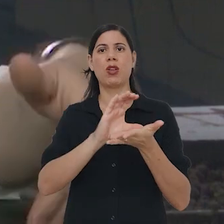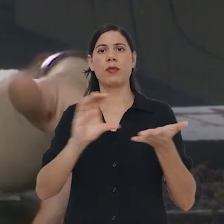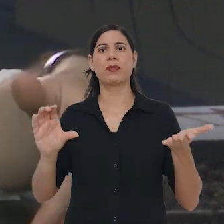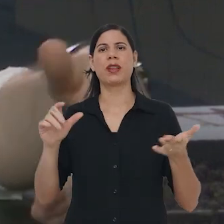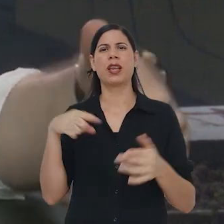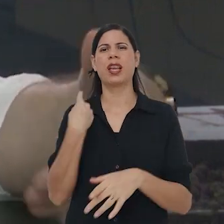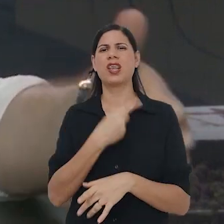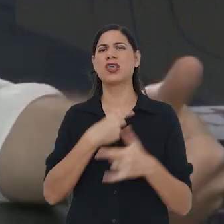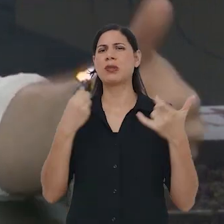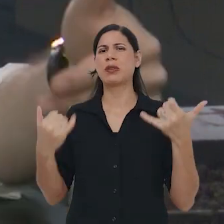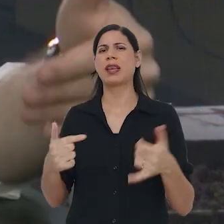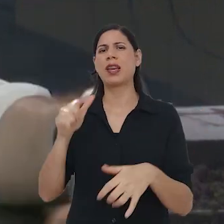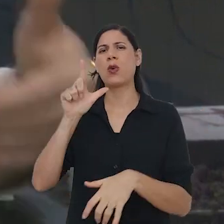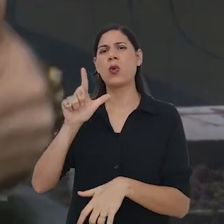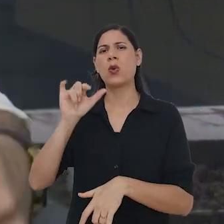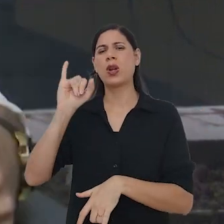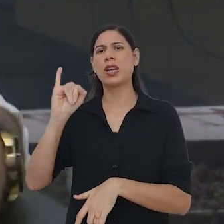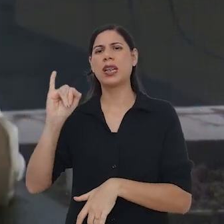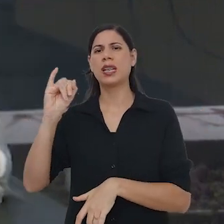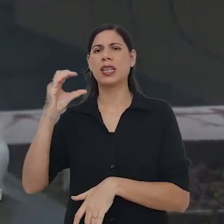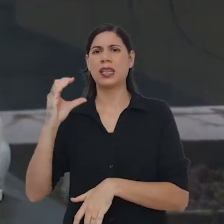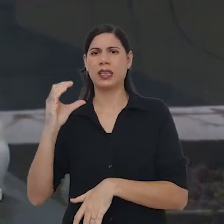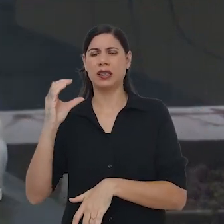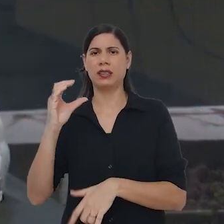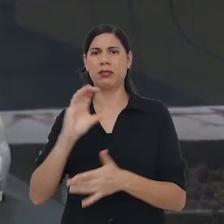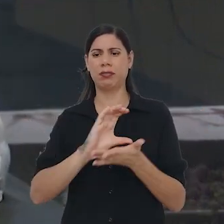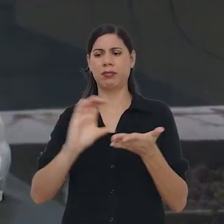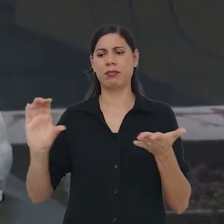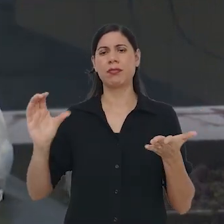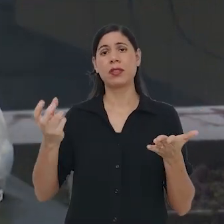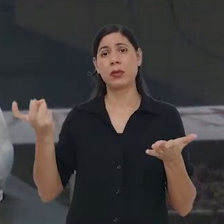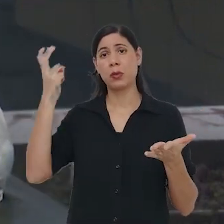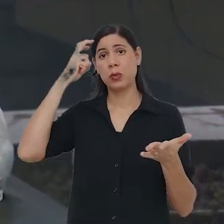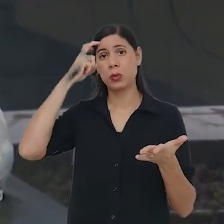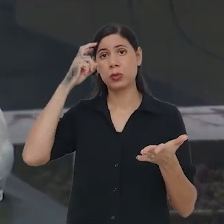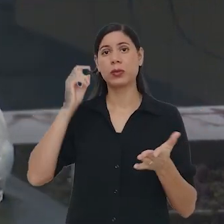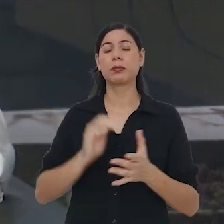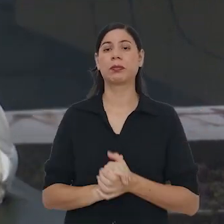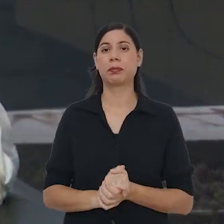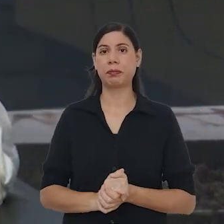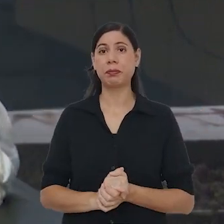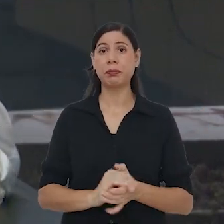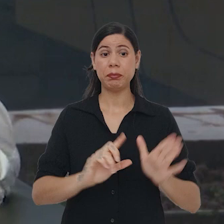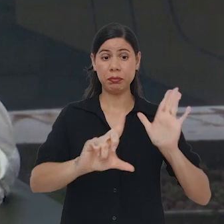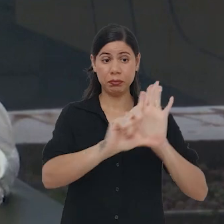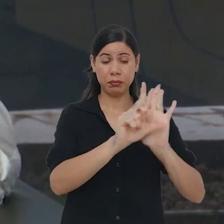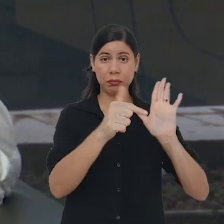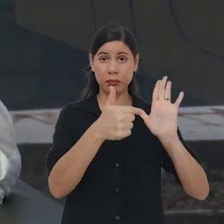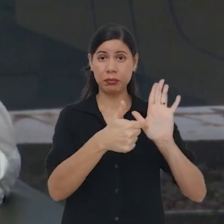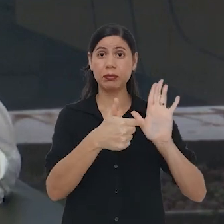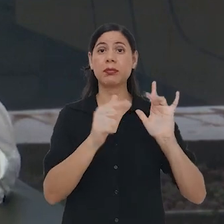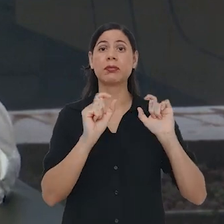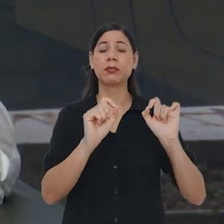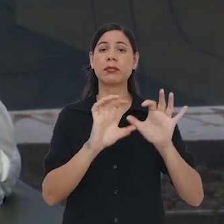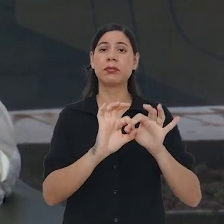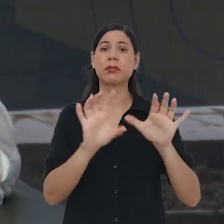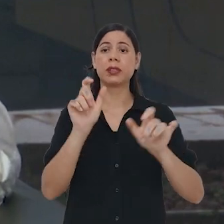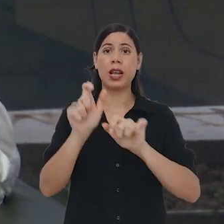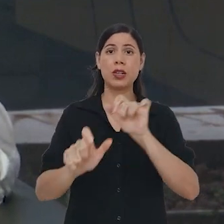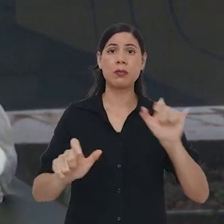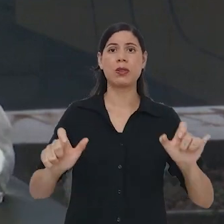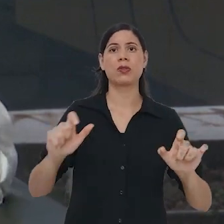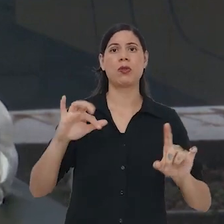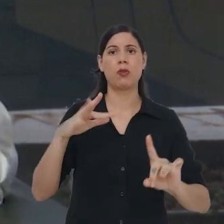chama LIC, que é o Programa da Lei de Incentivo Fiscal para a Cultura. Essa lei, ela permite que os agentes